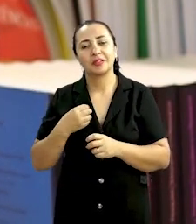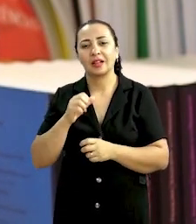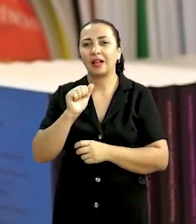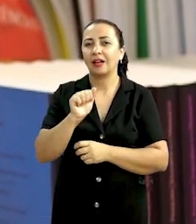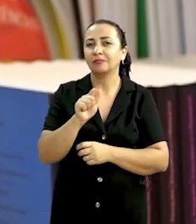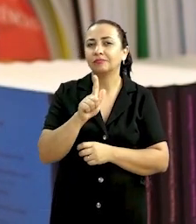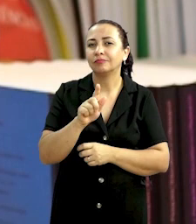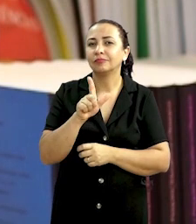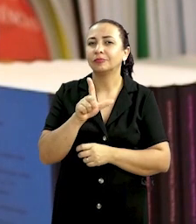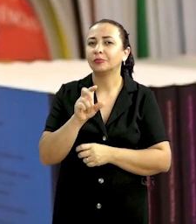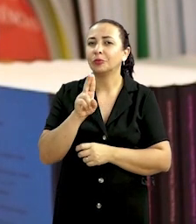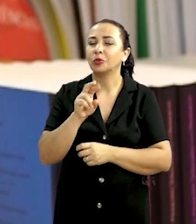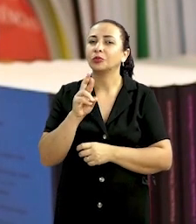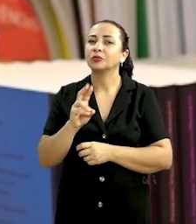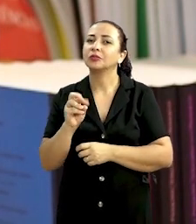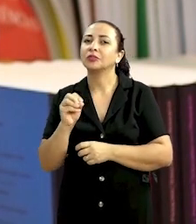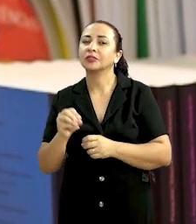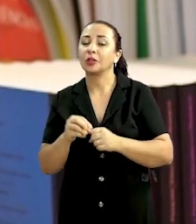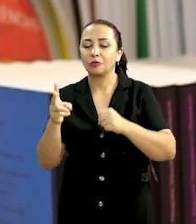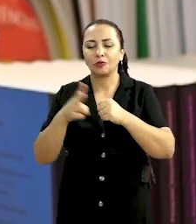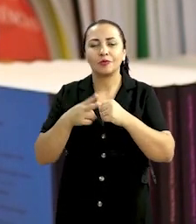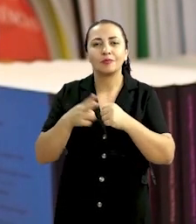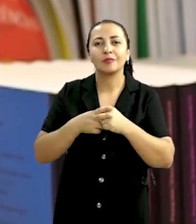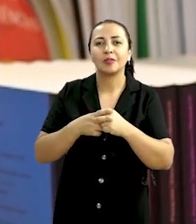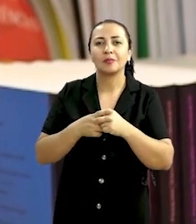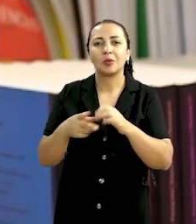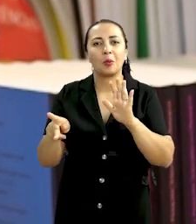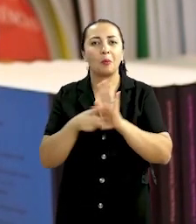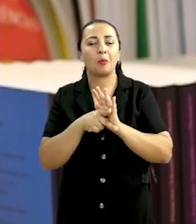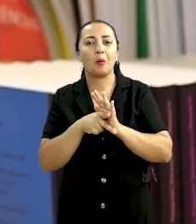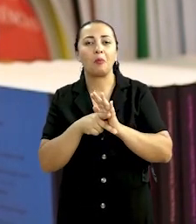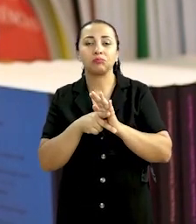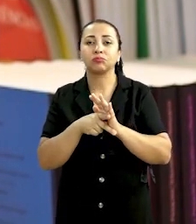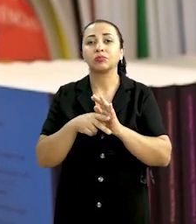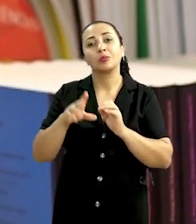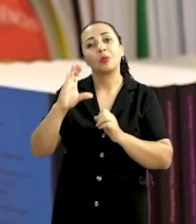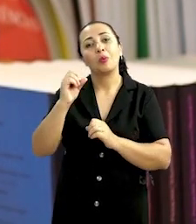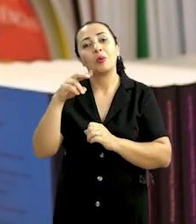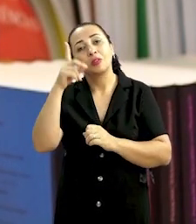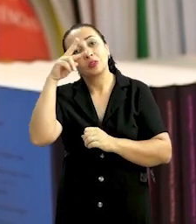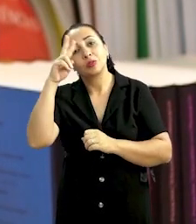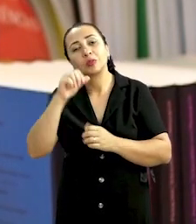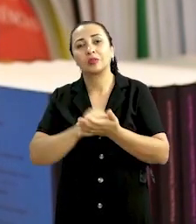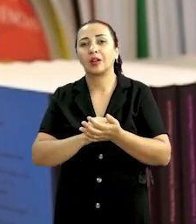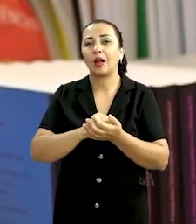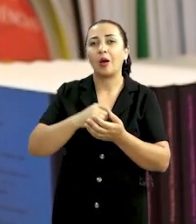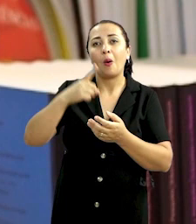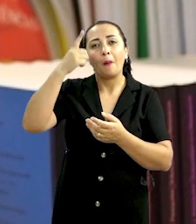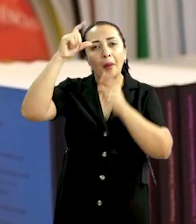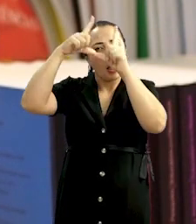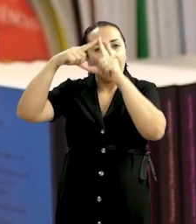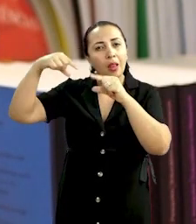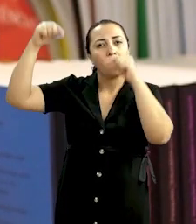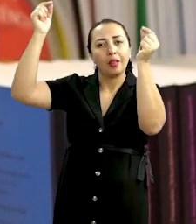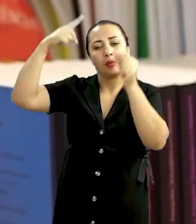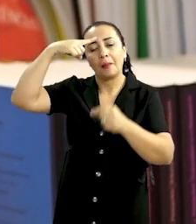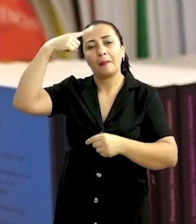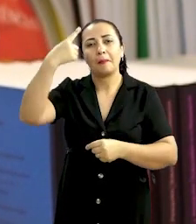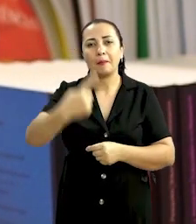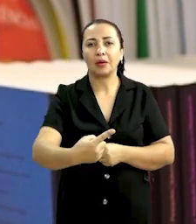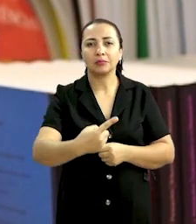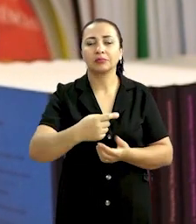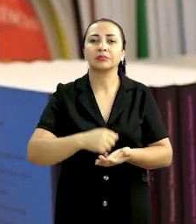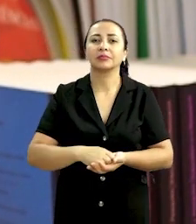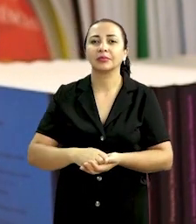há a presença de aglutinação de vocábulo, por exemplo, o próprio conto Lua Manda é a aglutinação de lua, né,